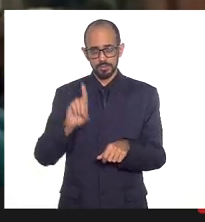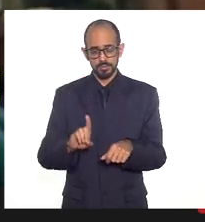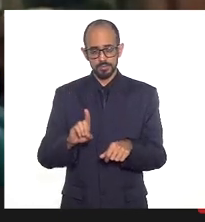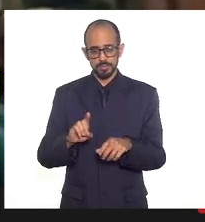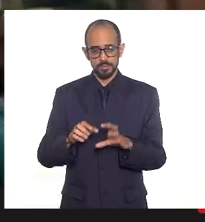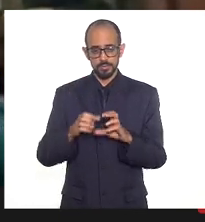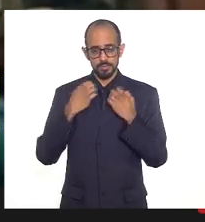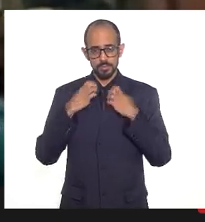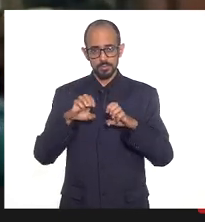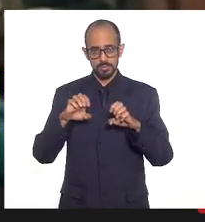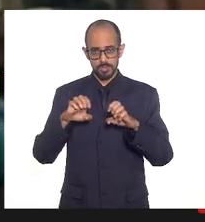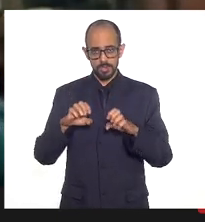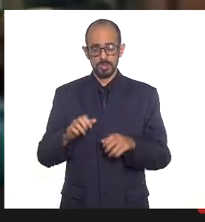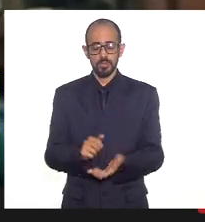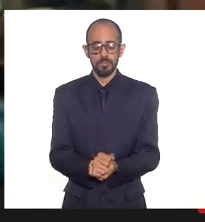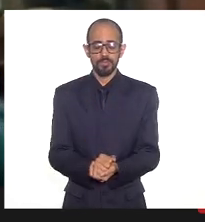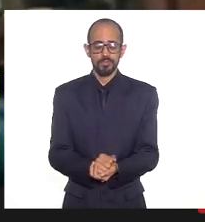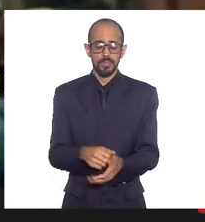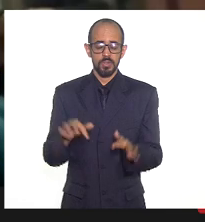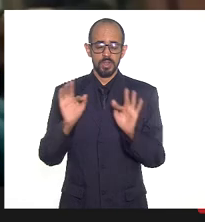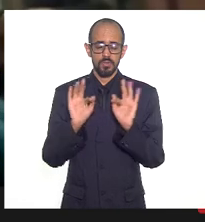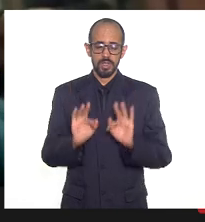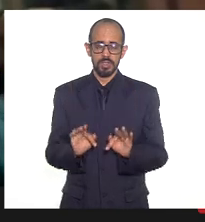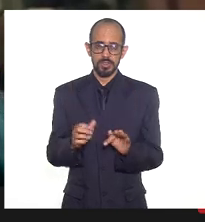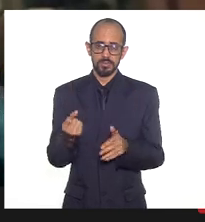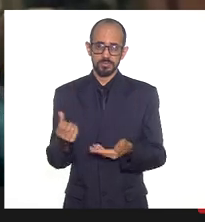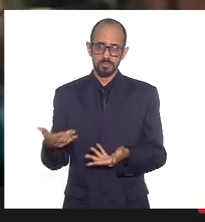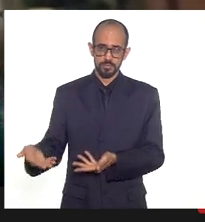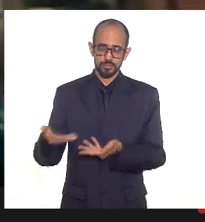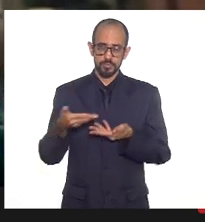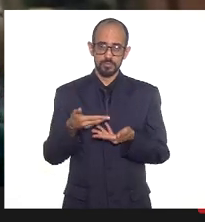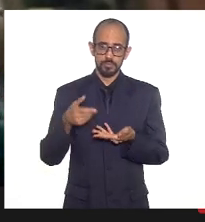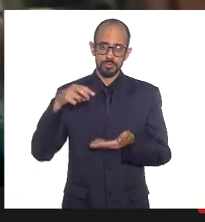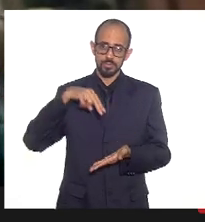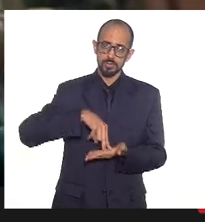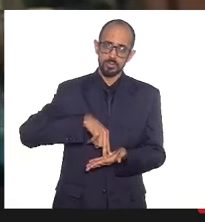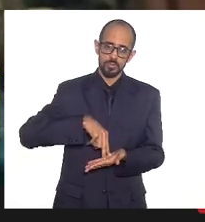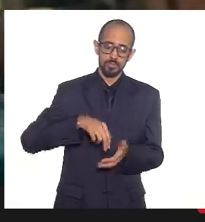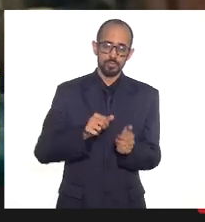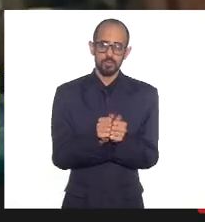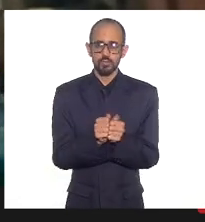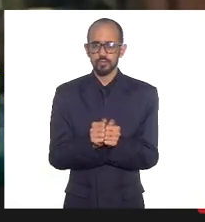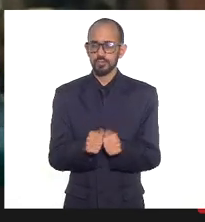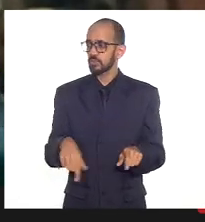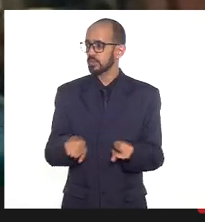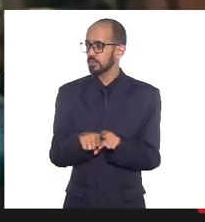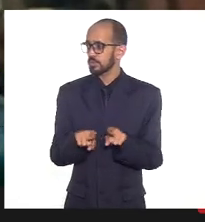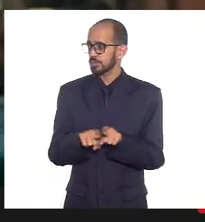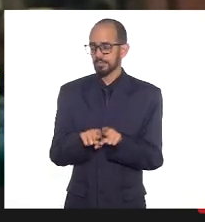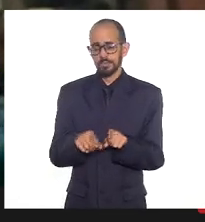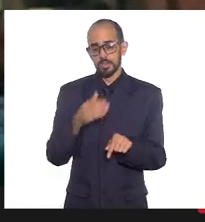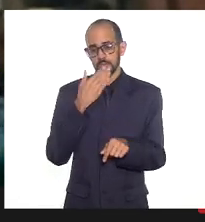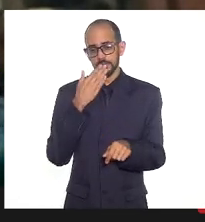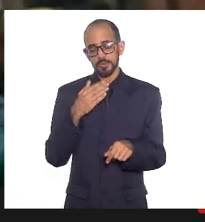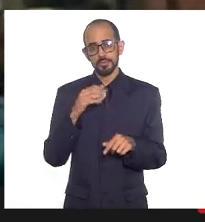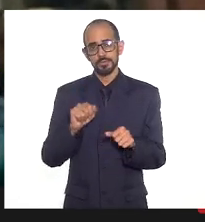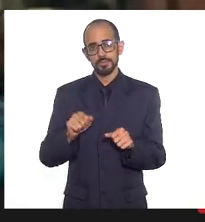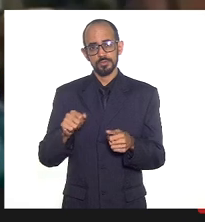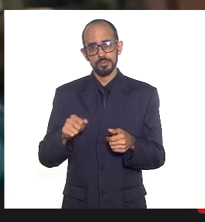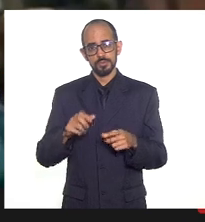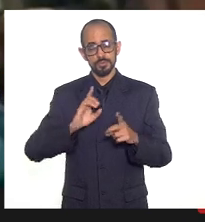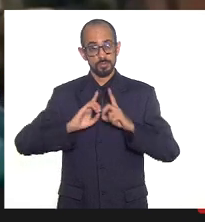expressão. Então, fiquei muito feliz quando recebi o convite para estar aqui com vocês e faço aqui trazendo um pouco de discussões